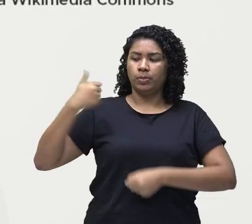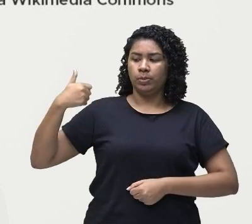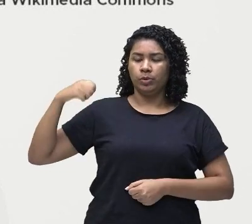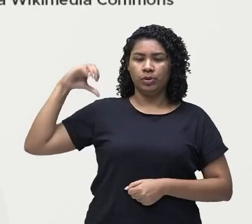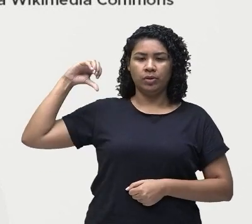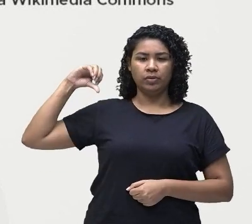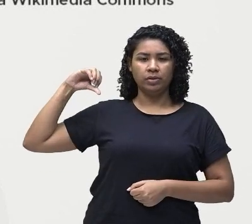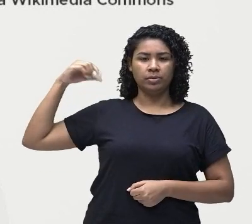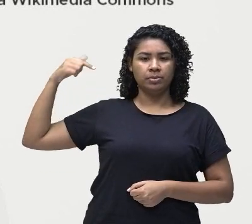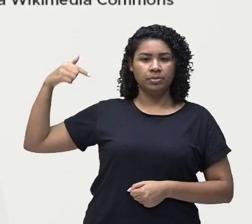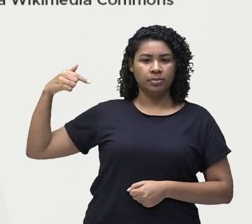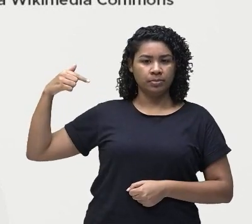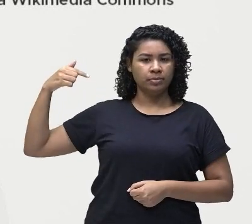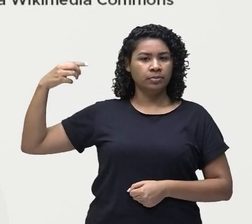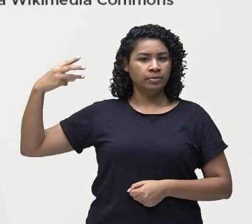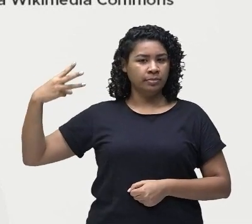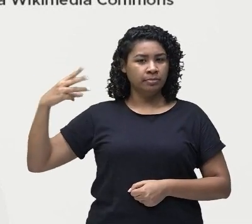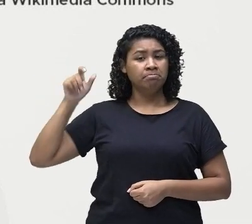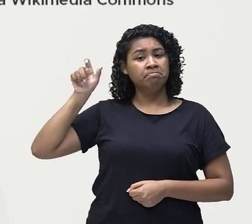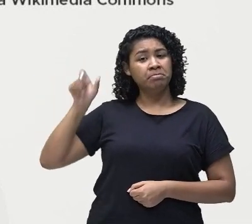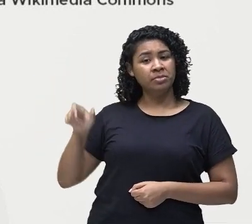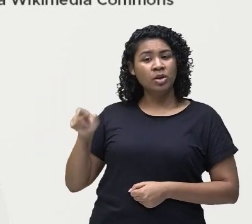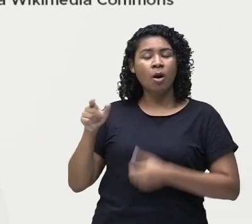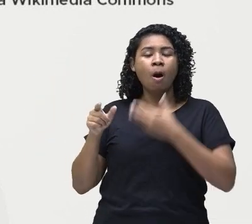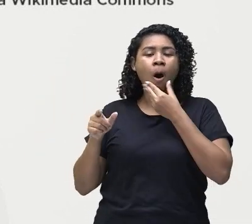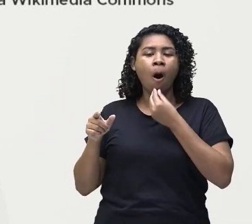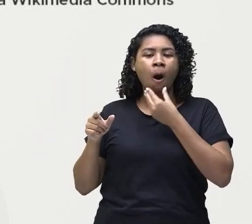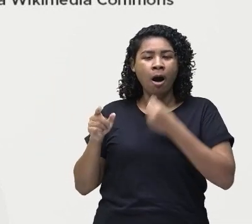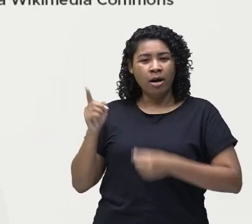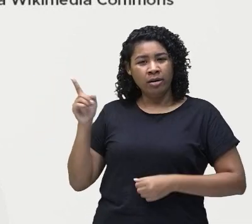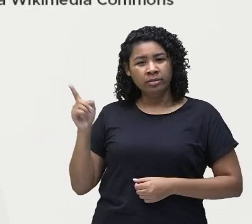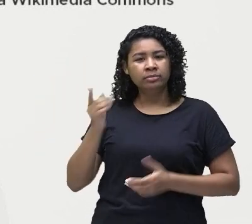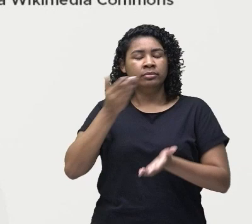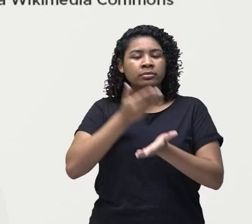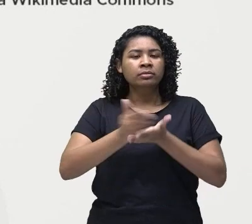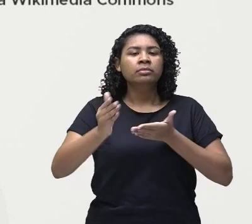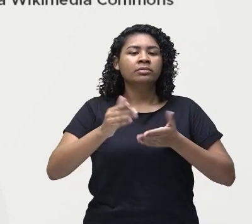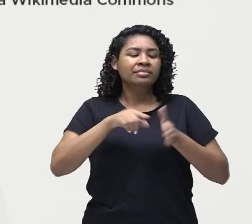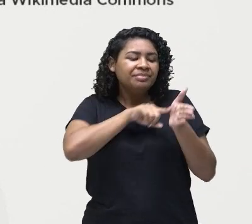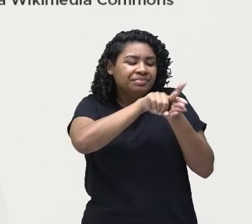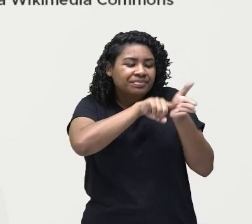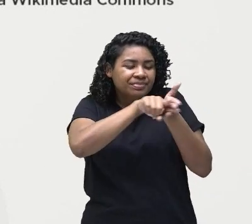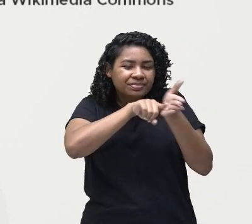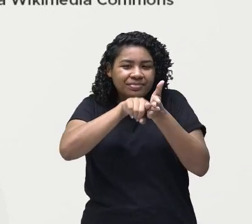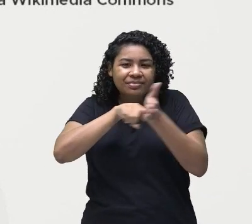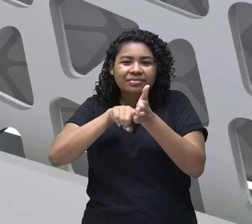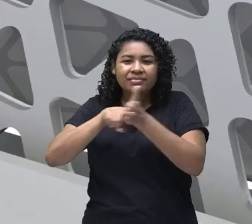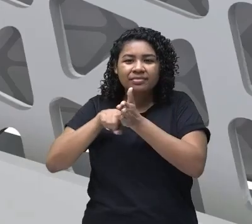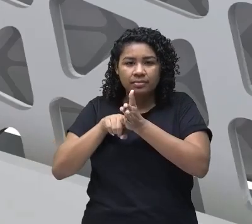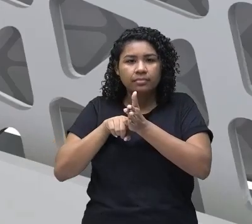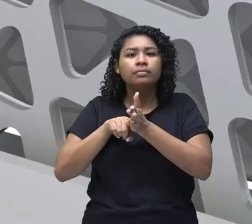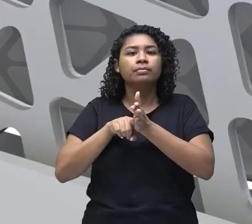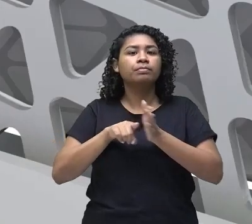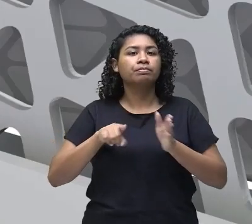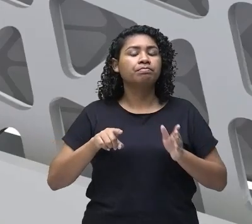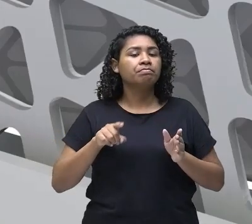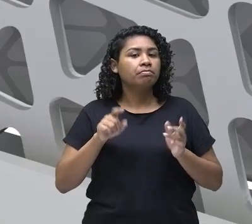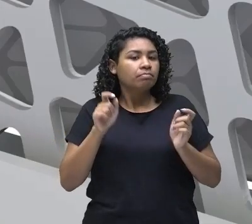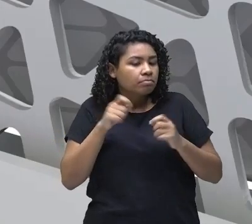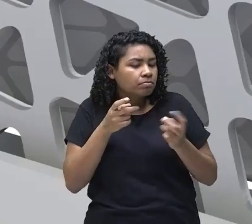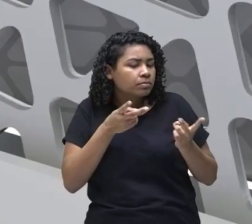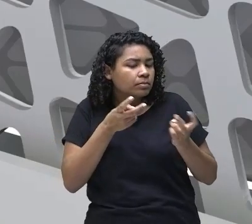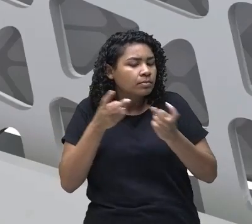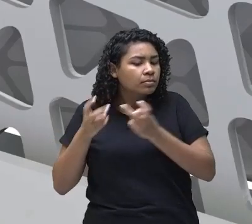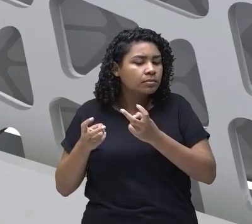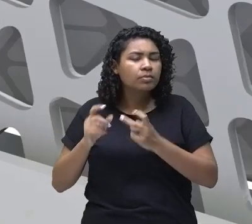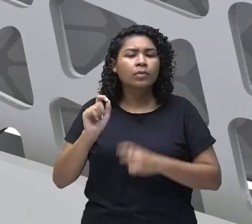1973, esse estudioso começou a fazer uma pesquisa considerando aí os